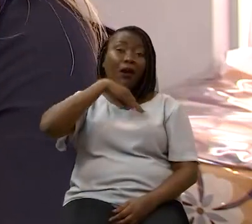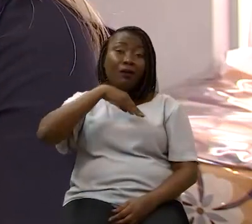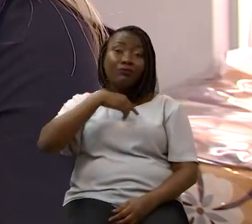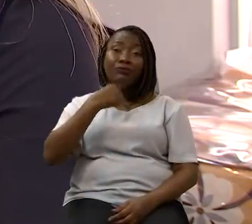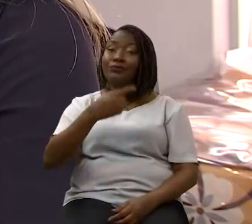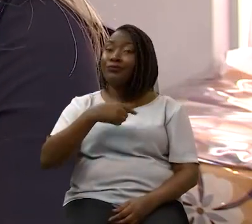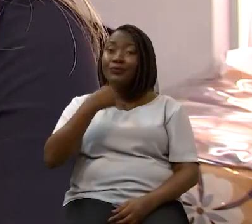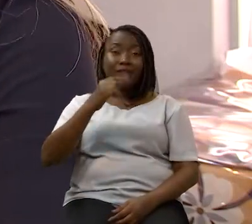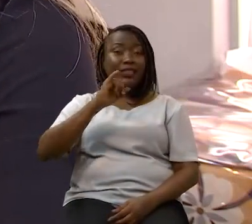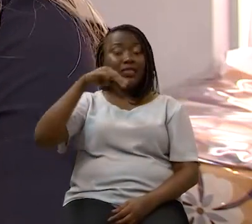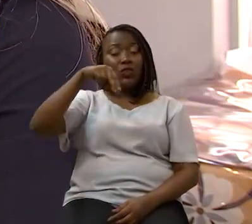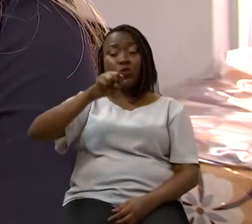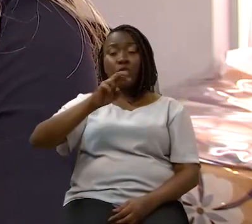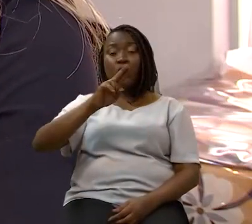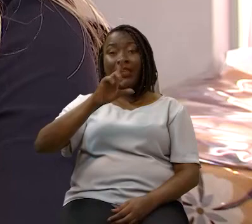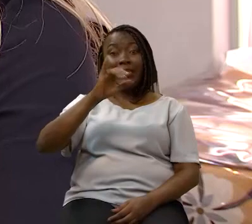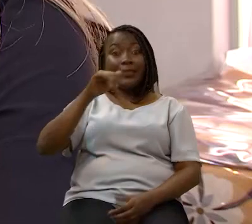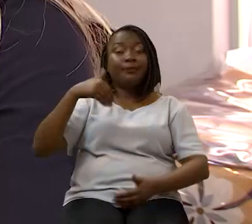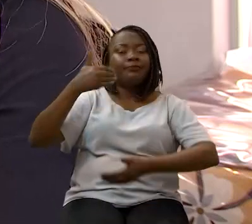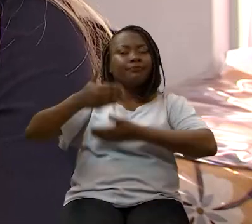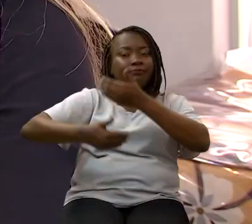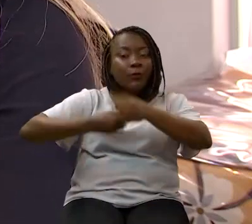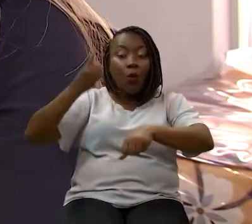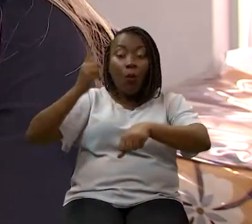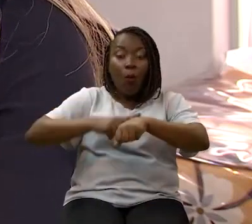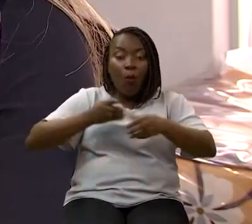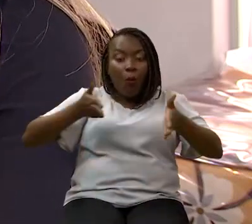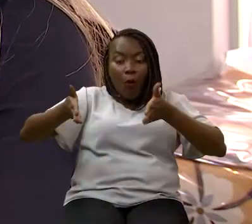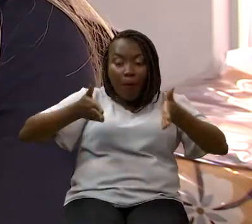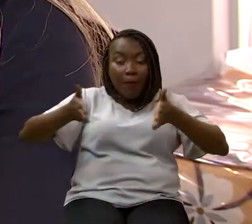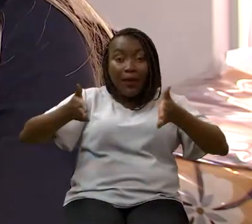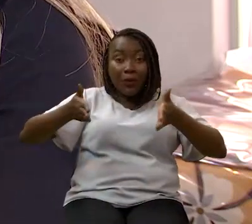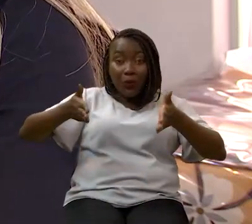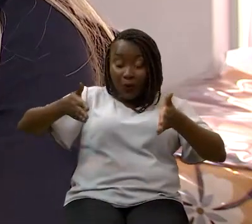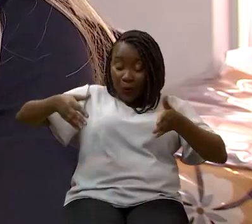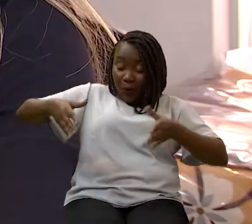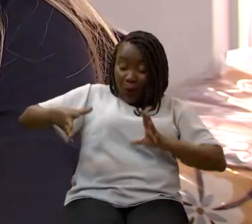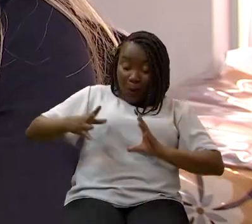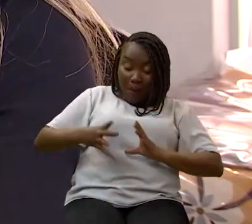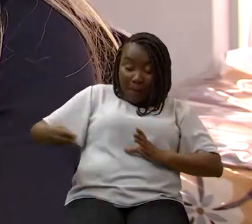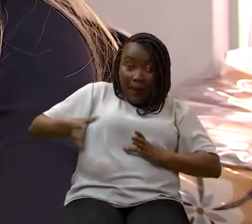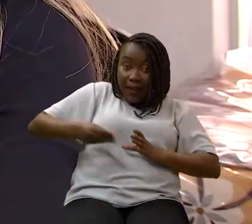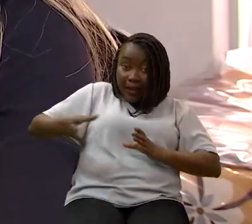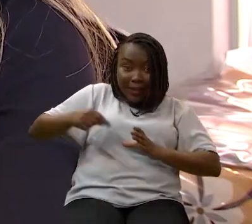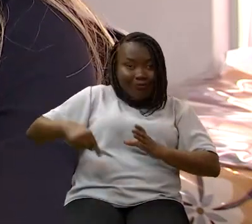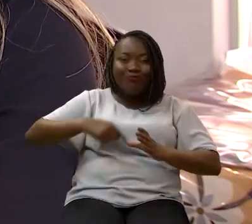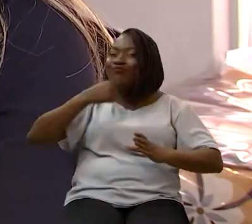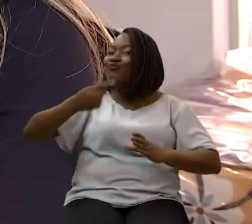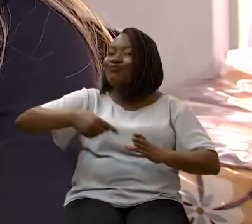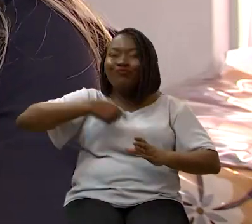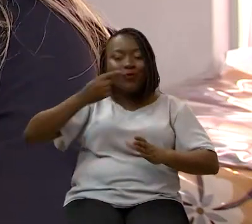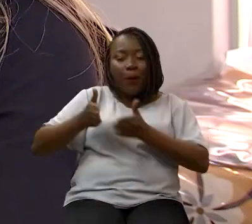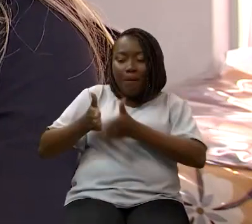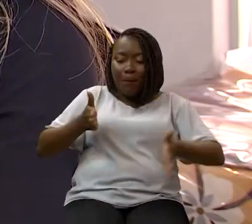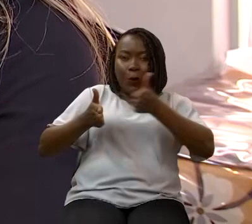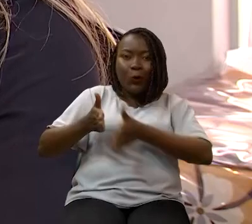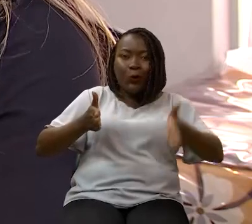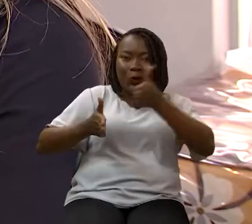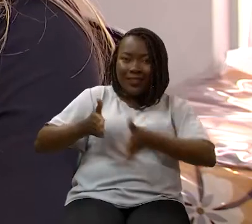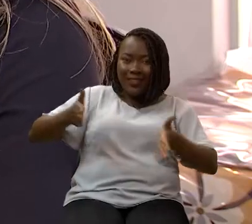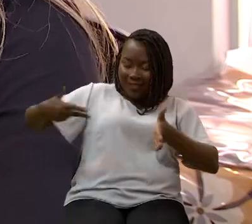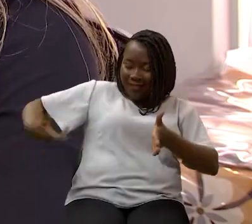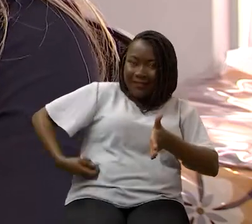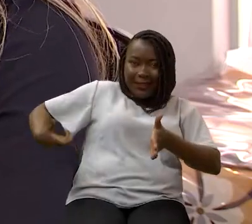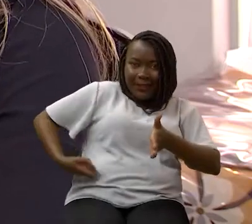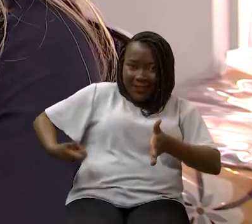esse mau funcionamento da insulina. Até chegar o momento em que o pâncreas não consegue mais produzir a quantidade